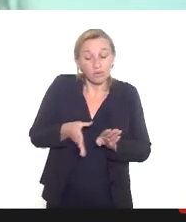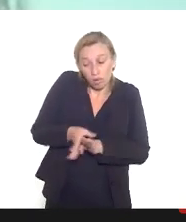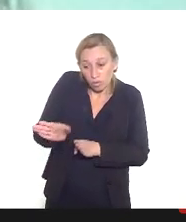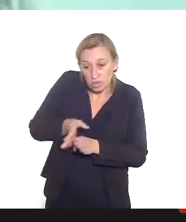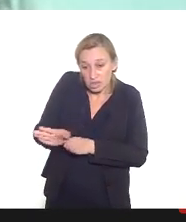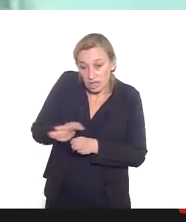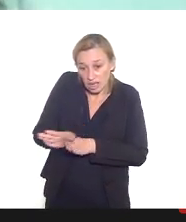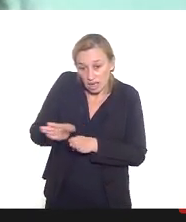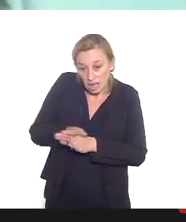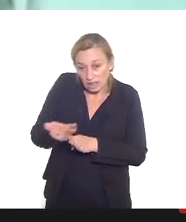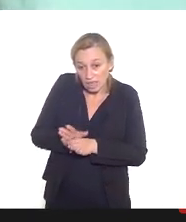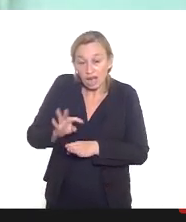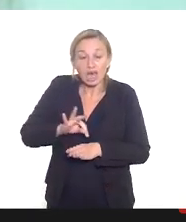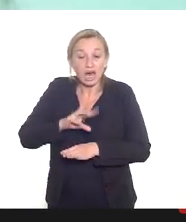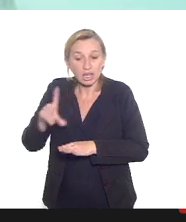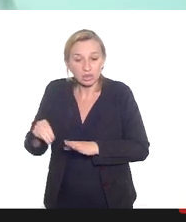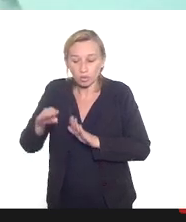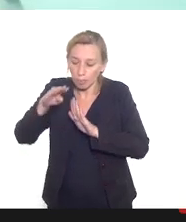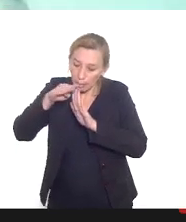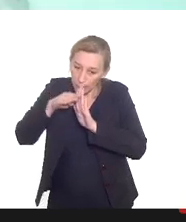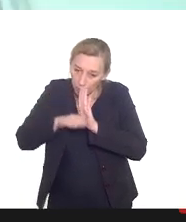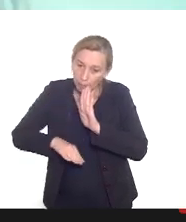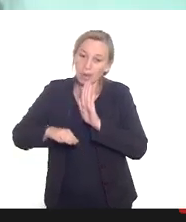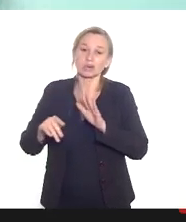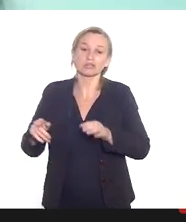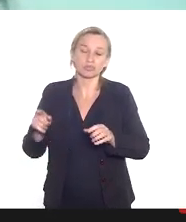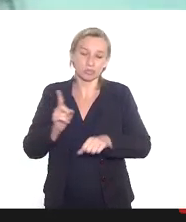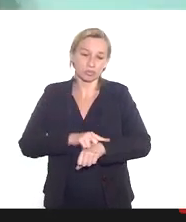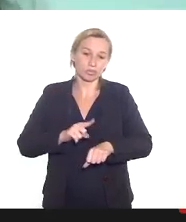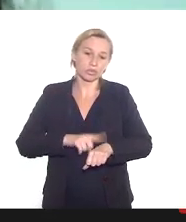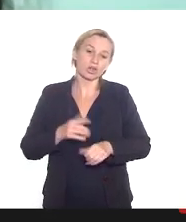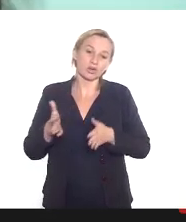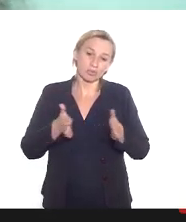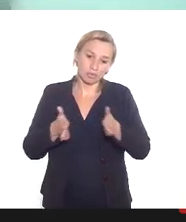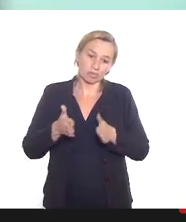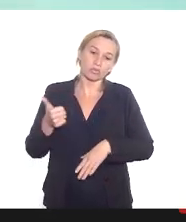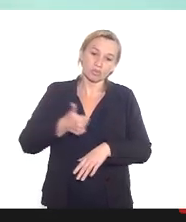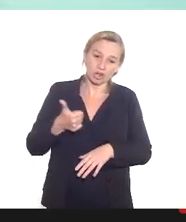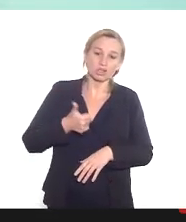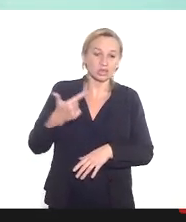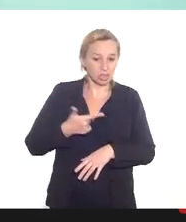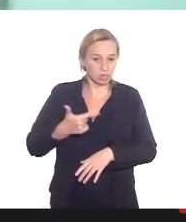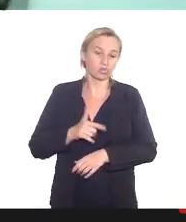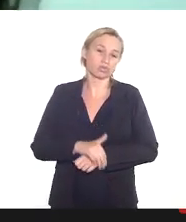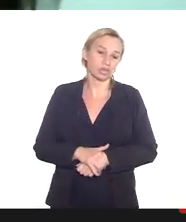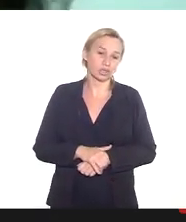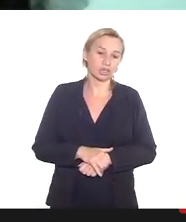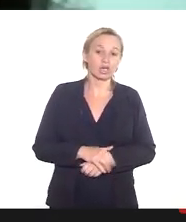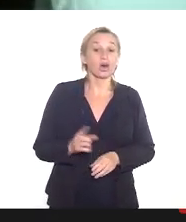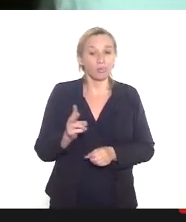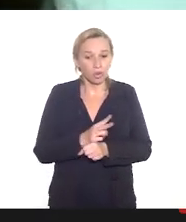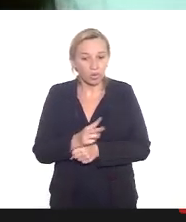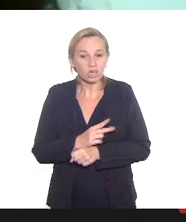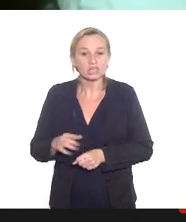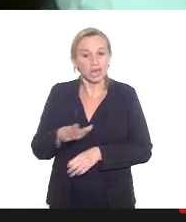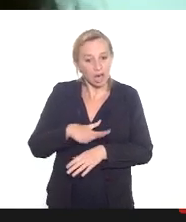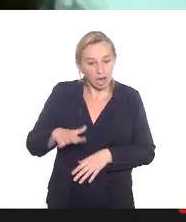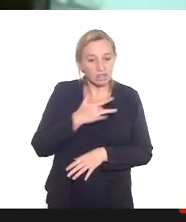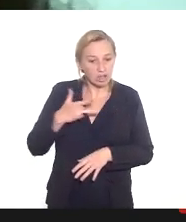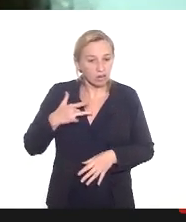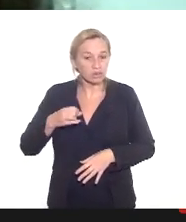à toda esse rio todo rico da vacinação primeira segunda dose eventos adversos a procurar a unidade de saúde